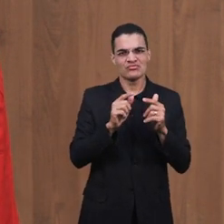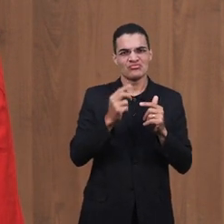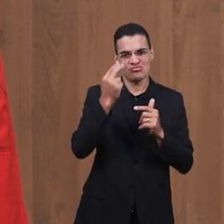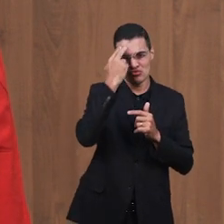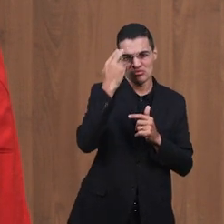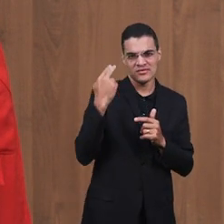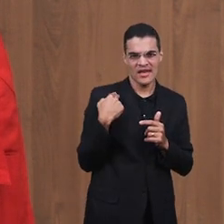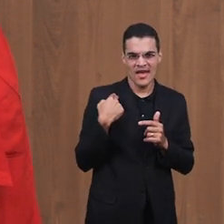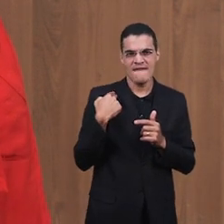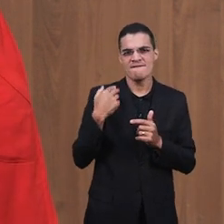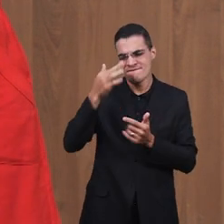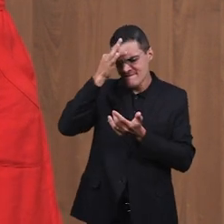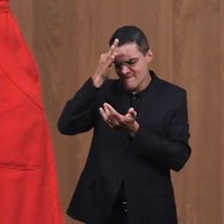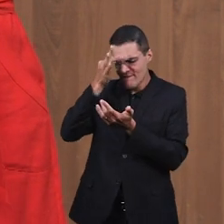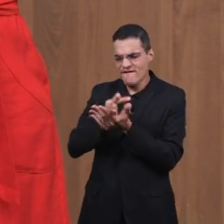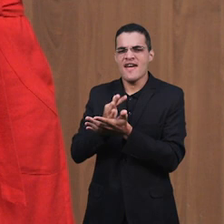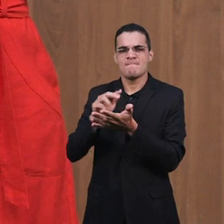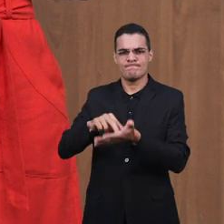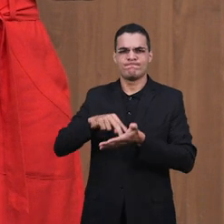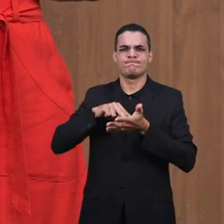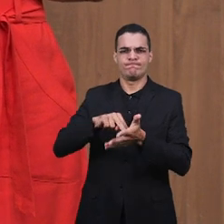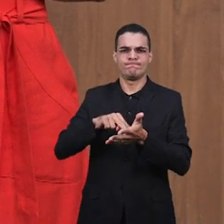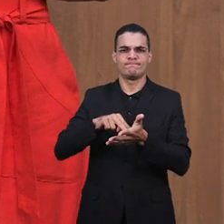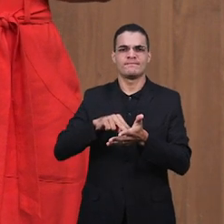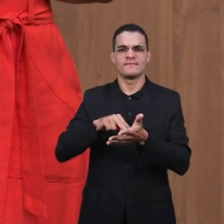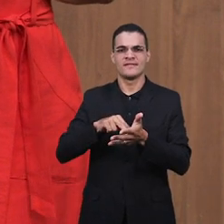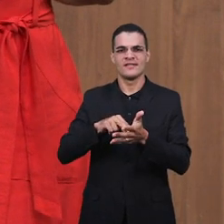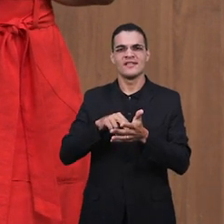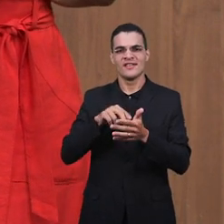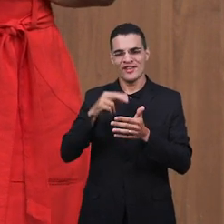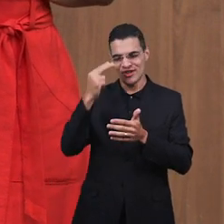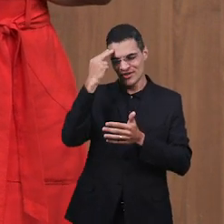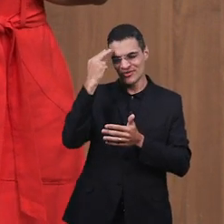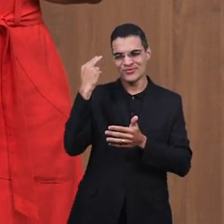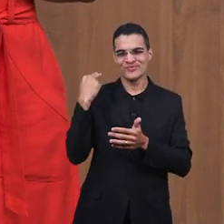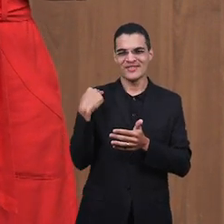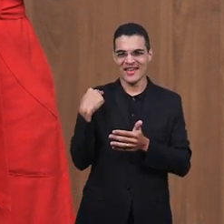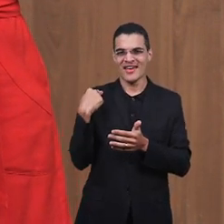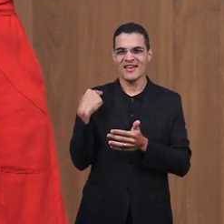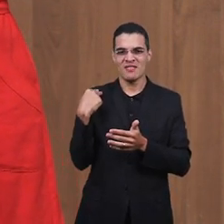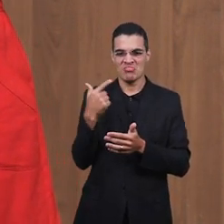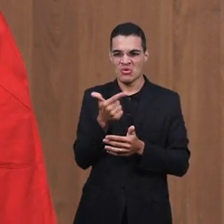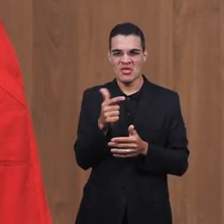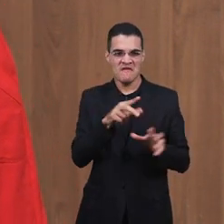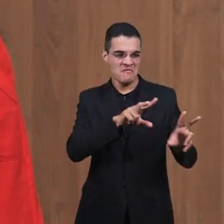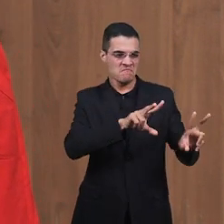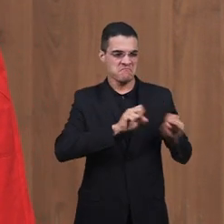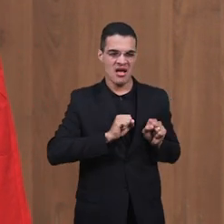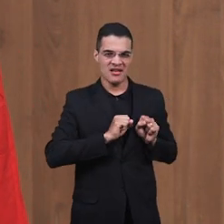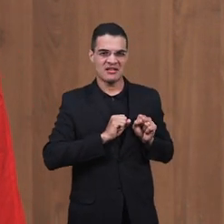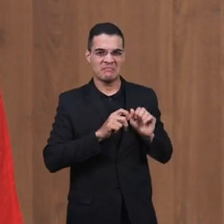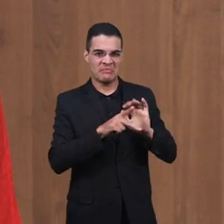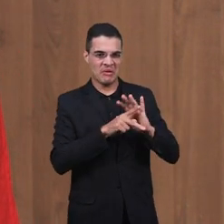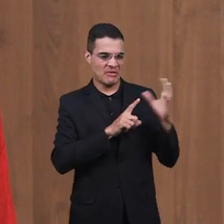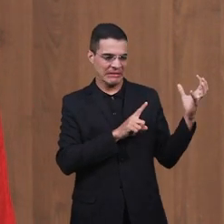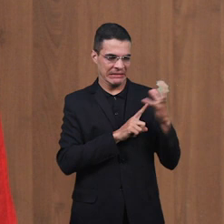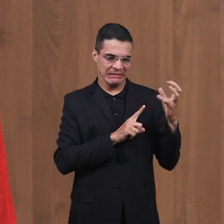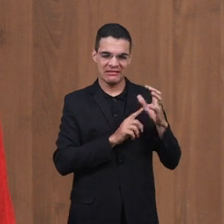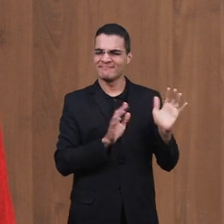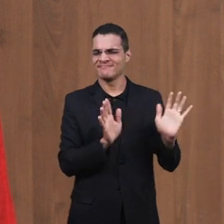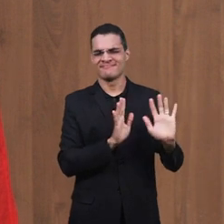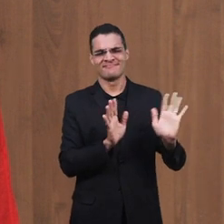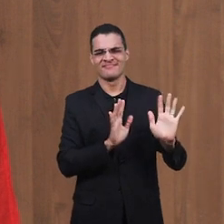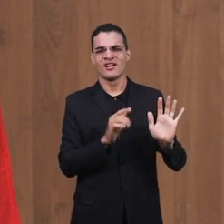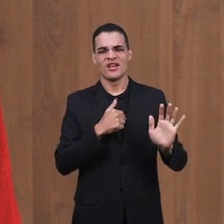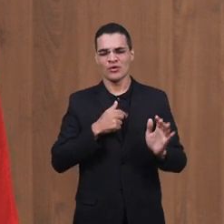vacilou. Sua fé estava firme e ele não foi contaminado por aquele mundo